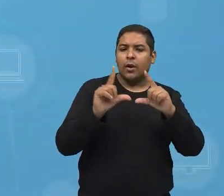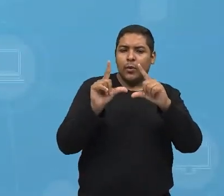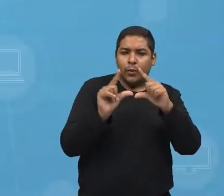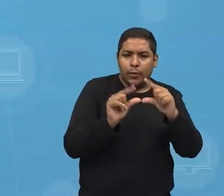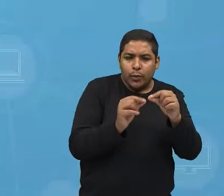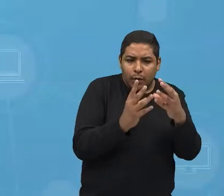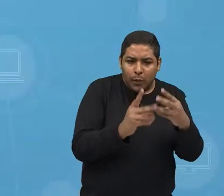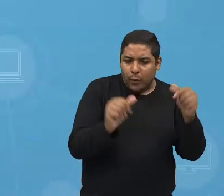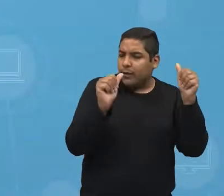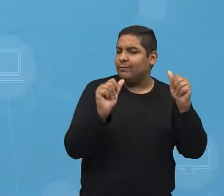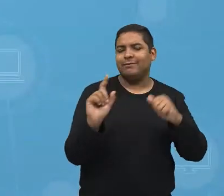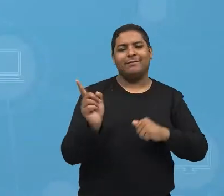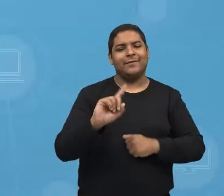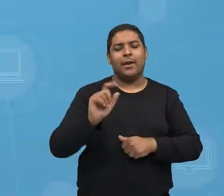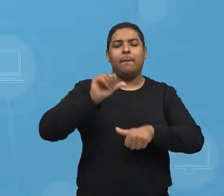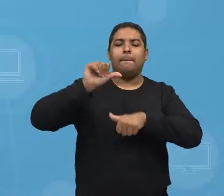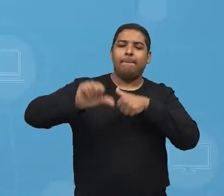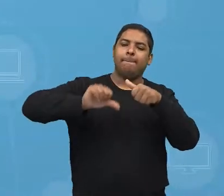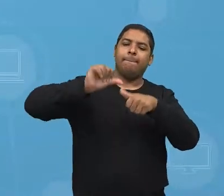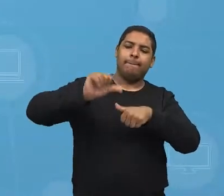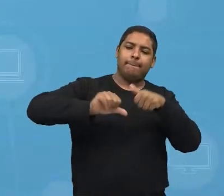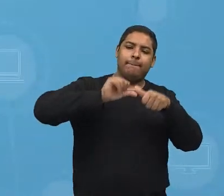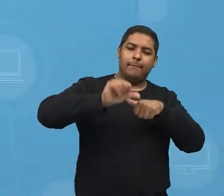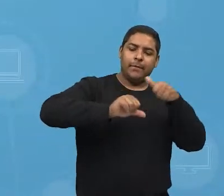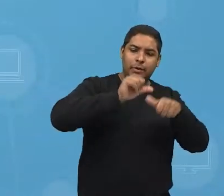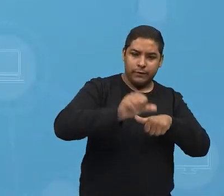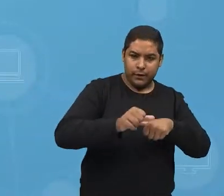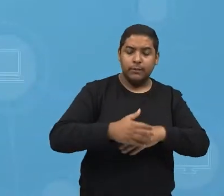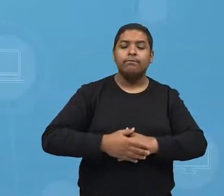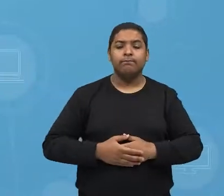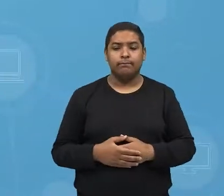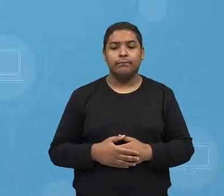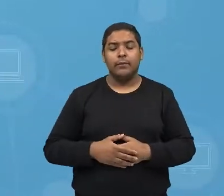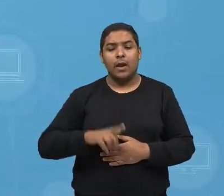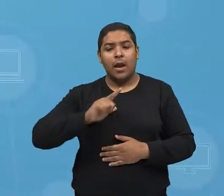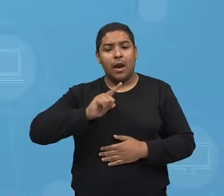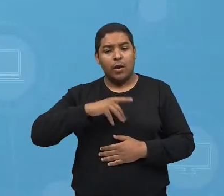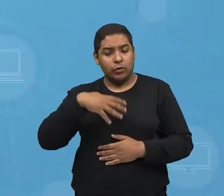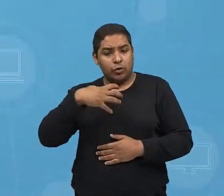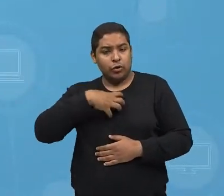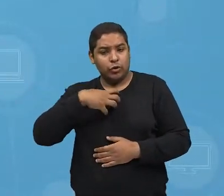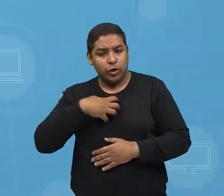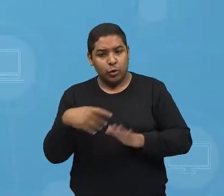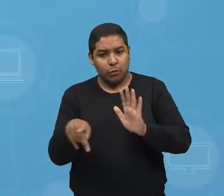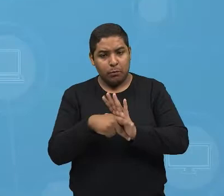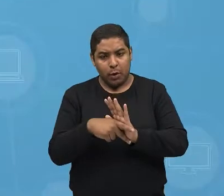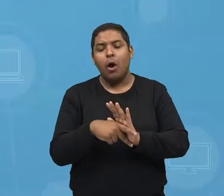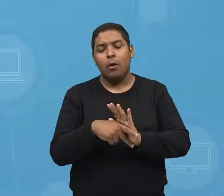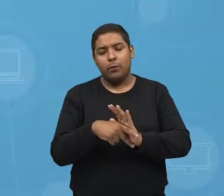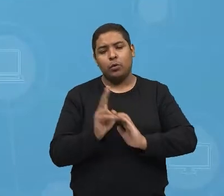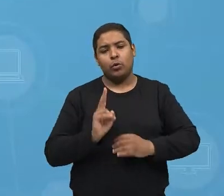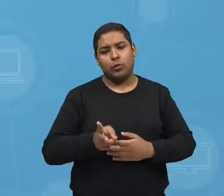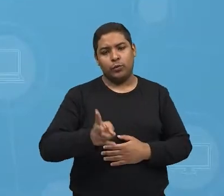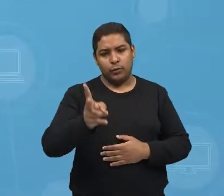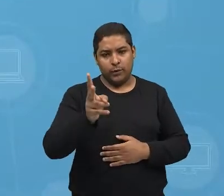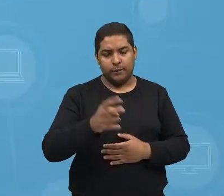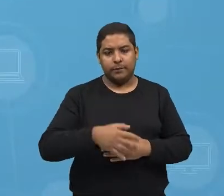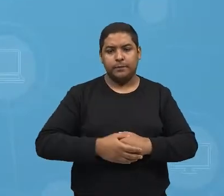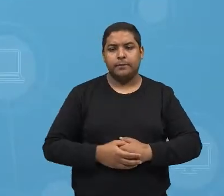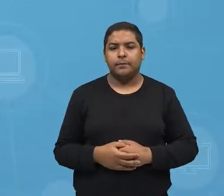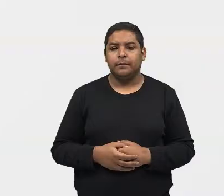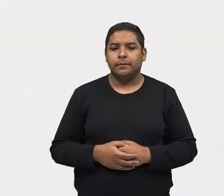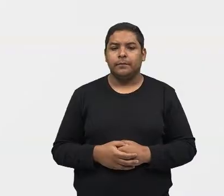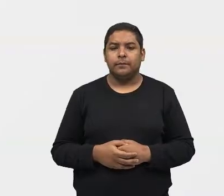Elas foram sendo modificadas, mas tendo a sua essência, sem perder a sua essência,